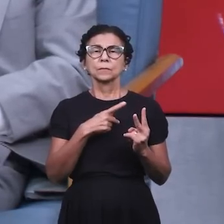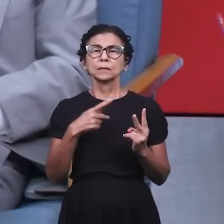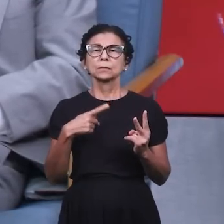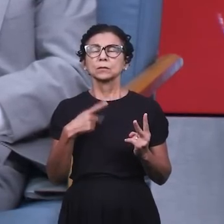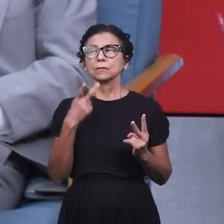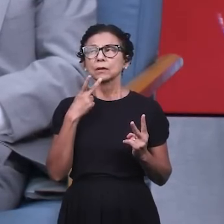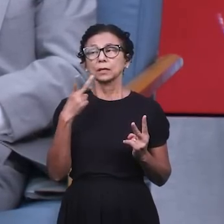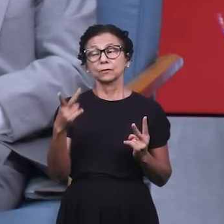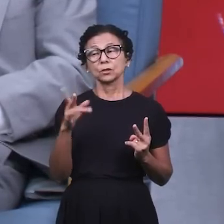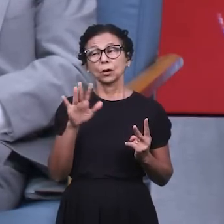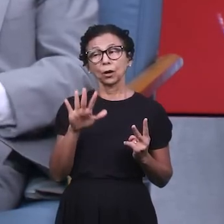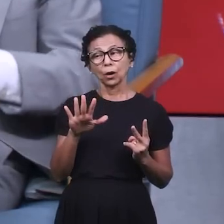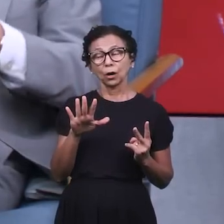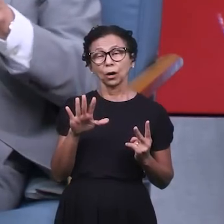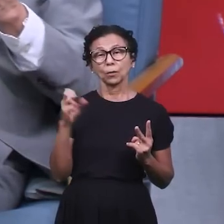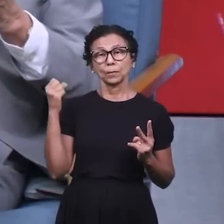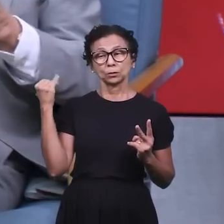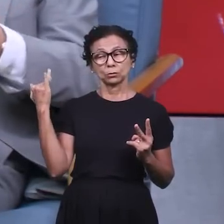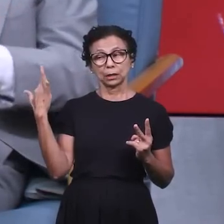um segredo,